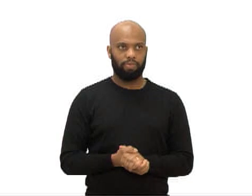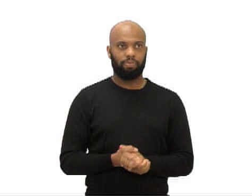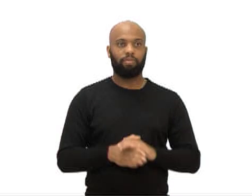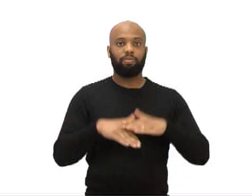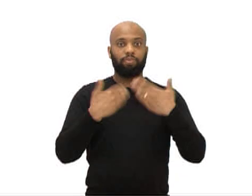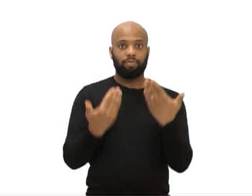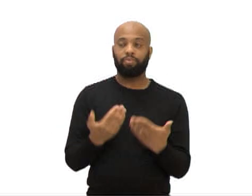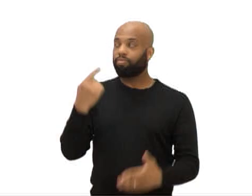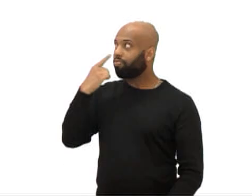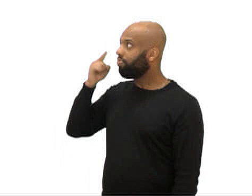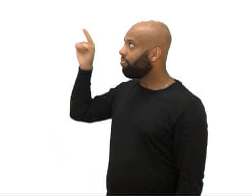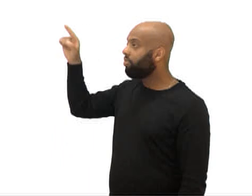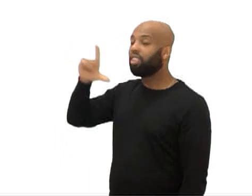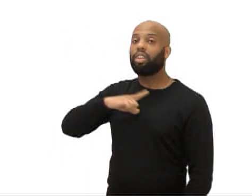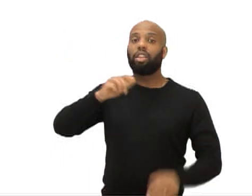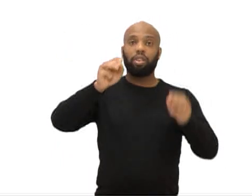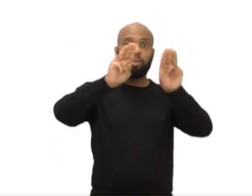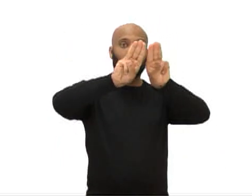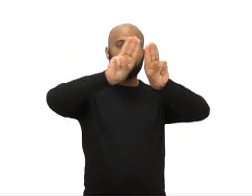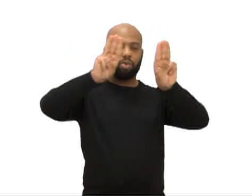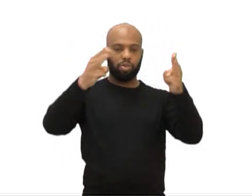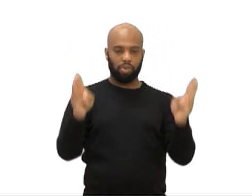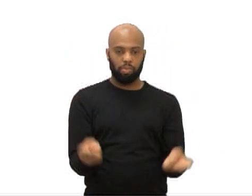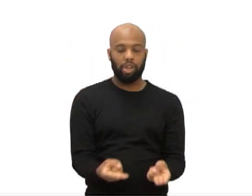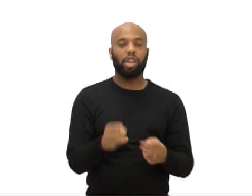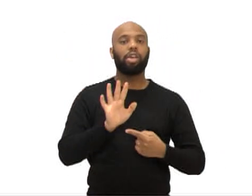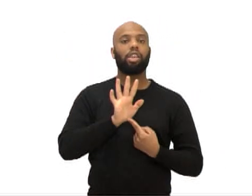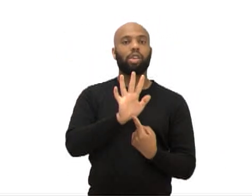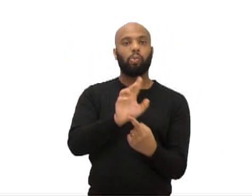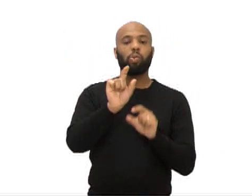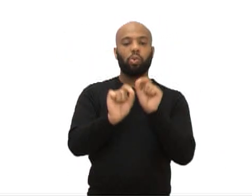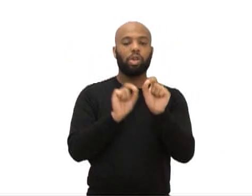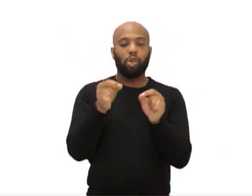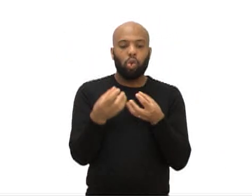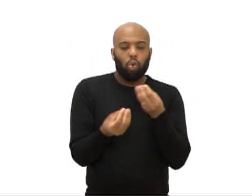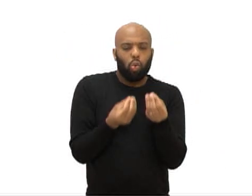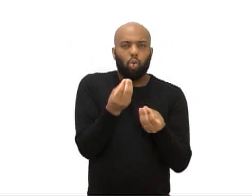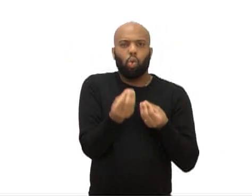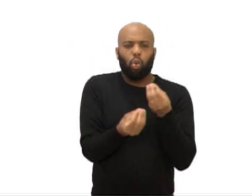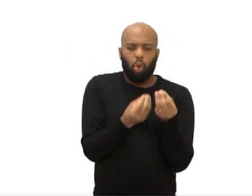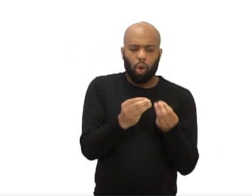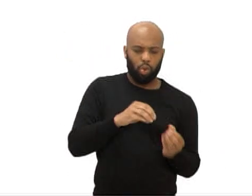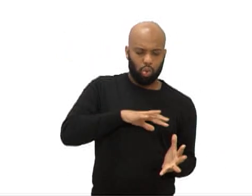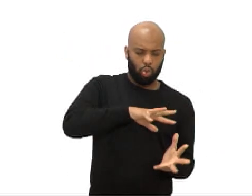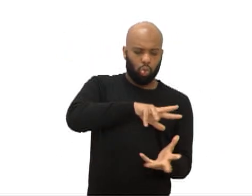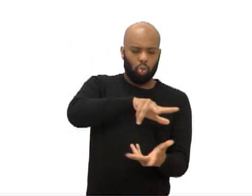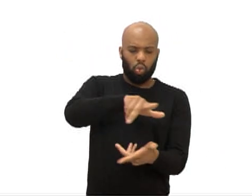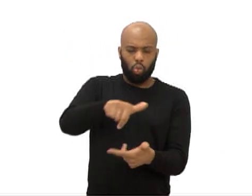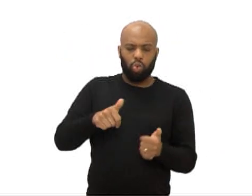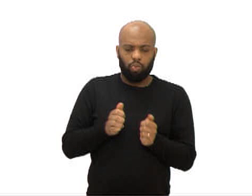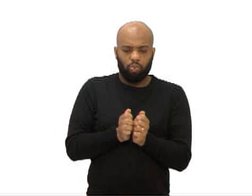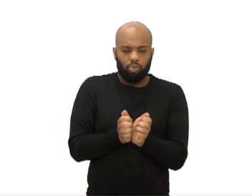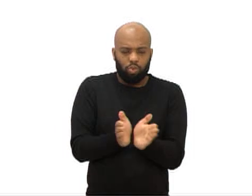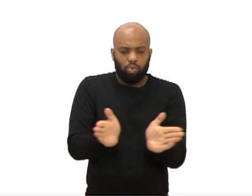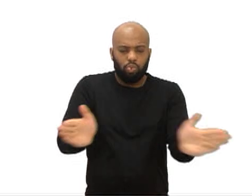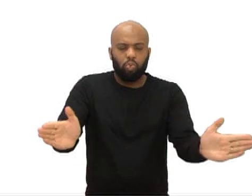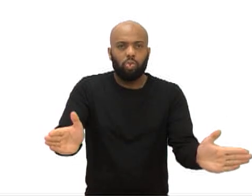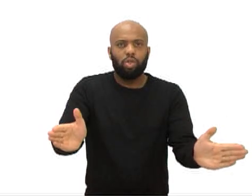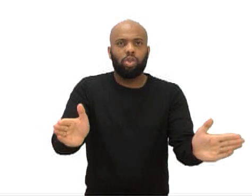Bom, aqui a gente tem um mapa que mostra como é que esse mundo bipolar vai ali